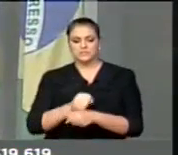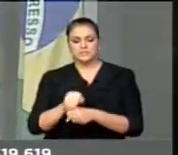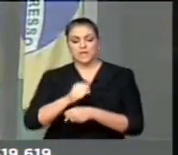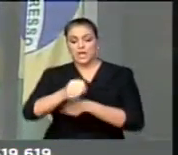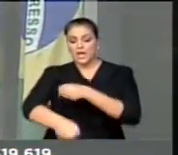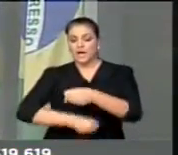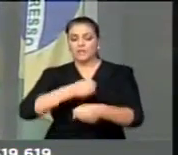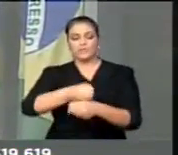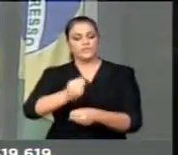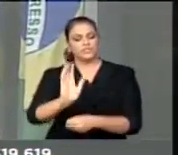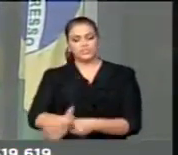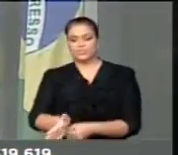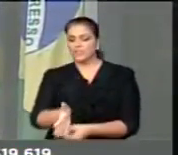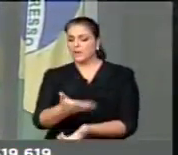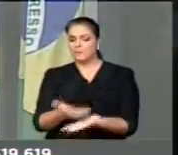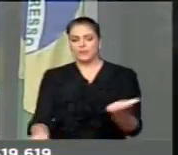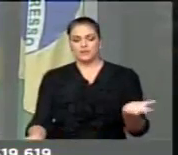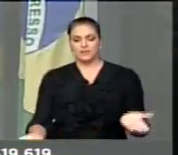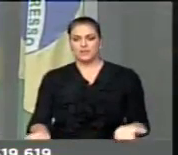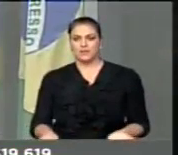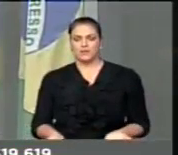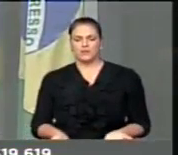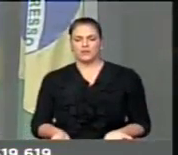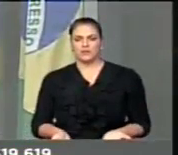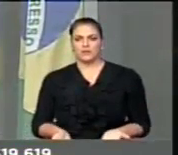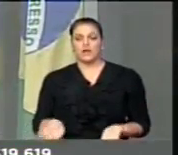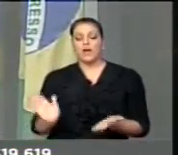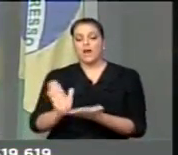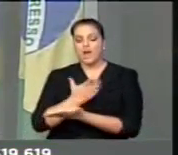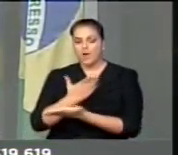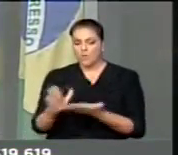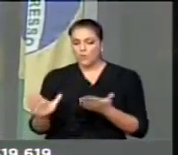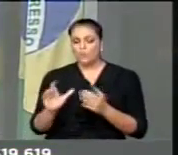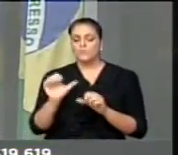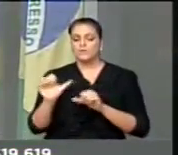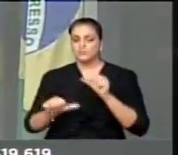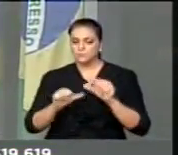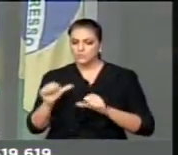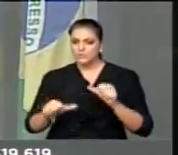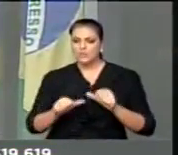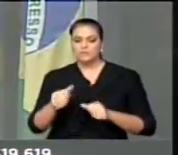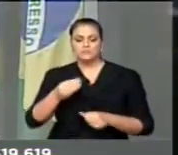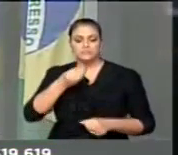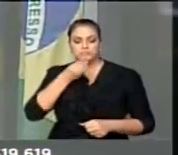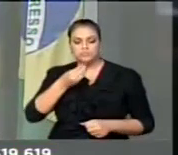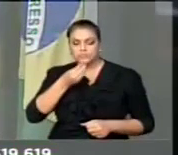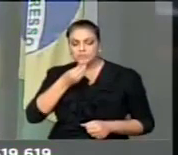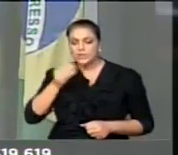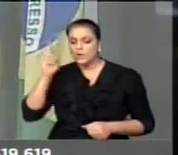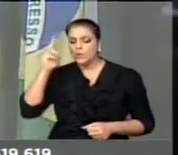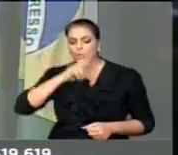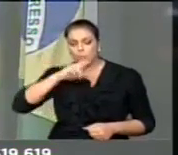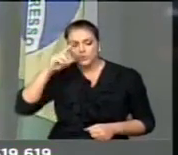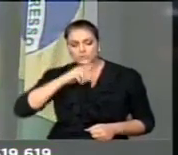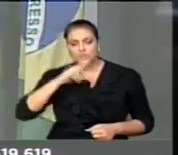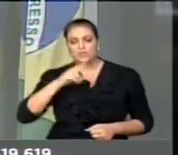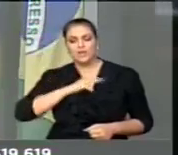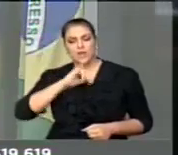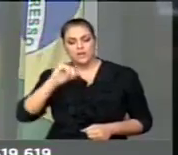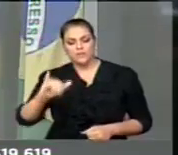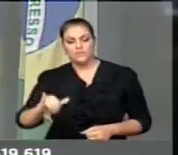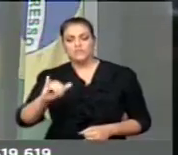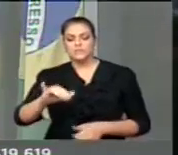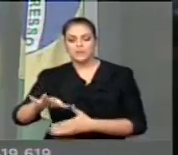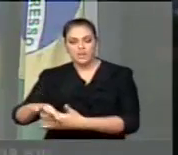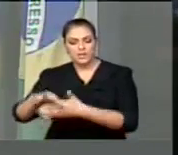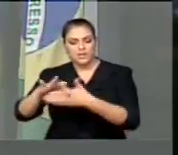ano de 2017. Eu vejo que algumas reformas e alguns pontos que vou citar nesse discurso têm que vir à pauta, líder Rubens Bueno,